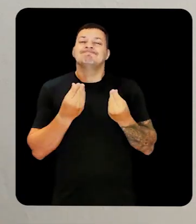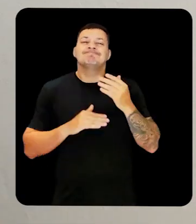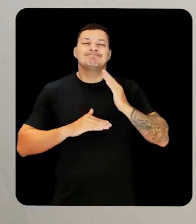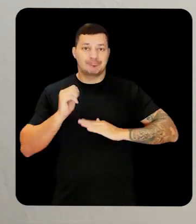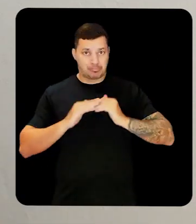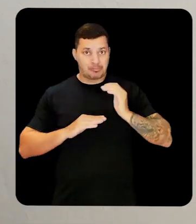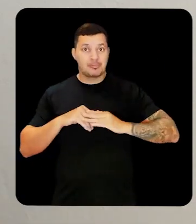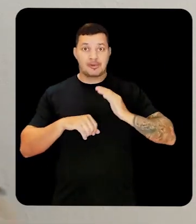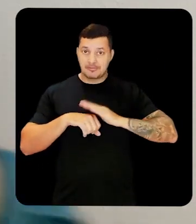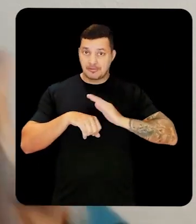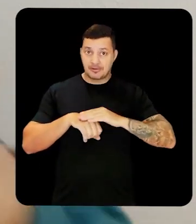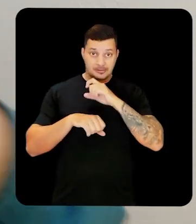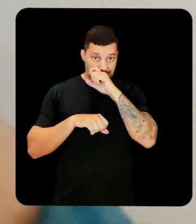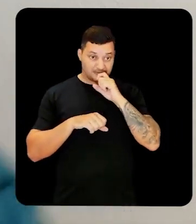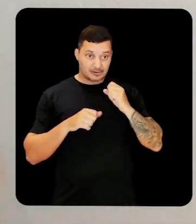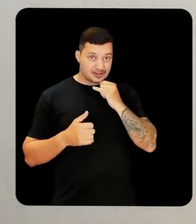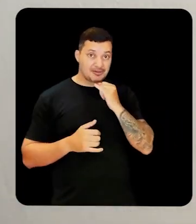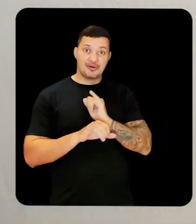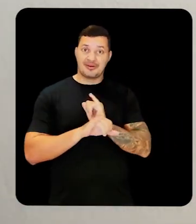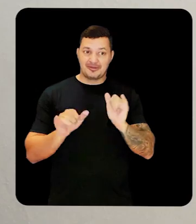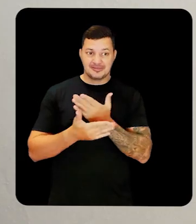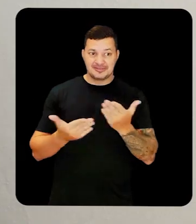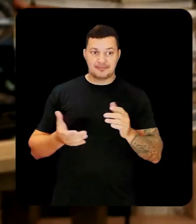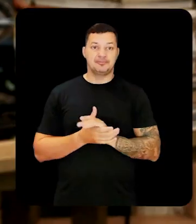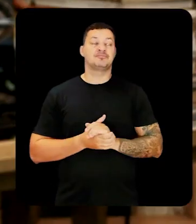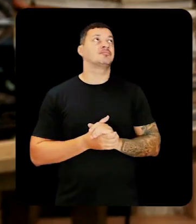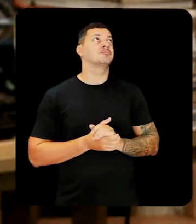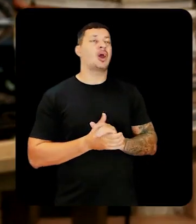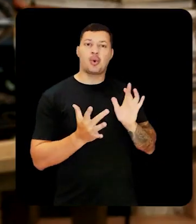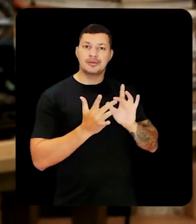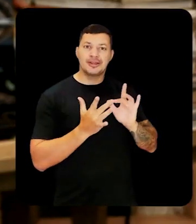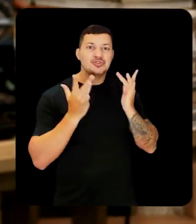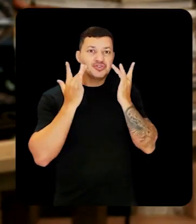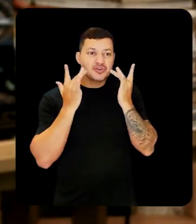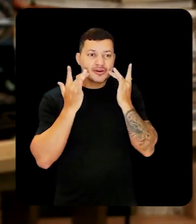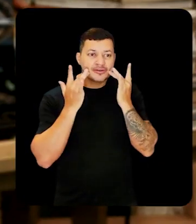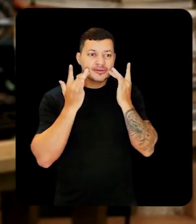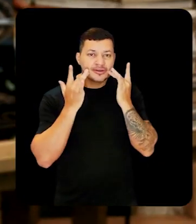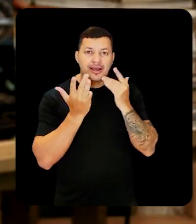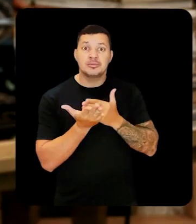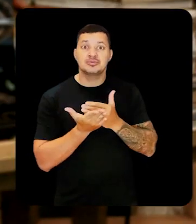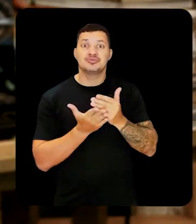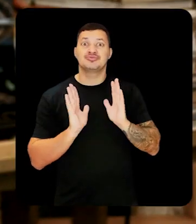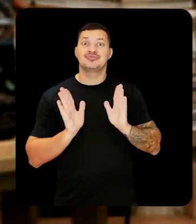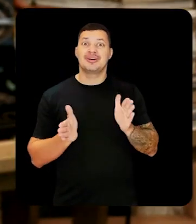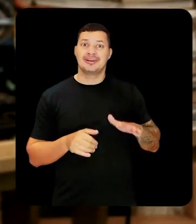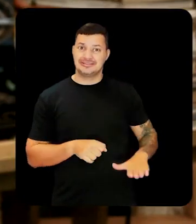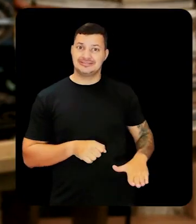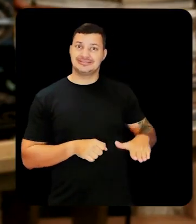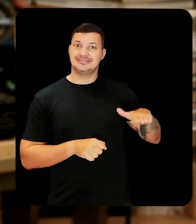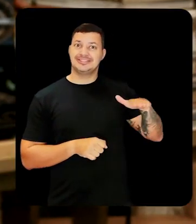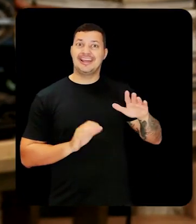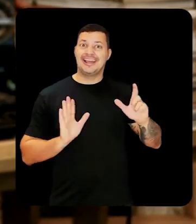qualidade profissional que eu falo para ele um dia, eu quero ser dirigido por você. Então, o meu contato com o teatro, ele começa muito cedo.